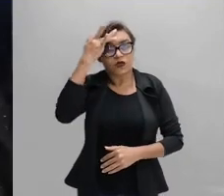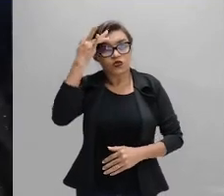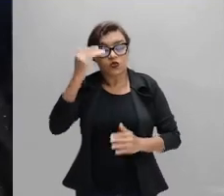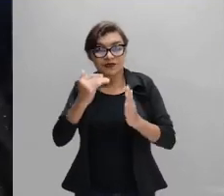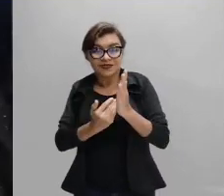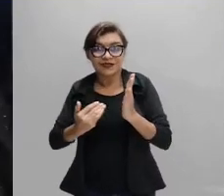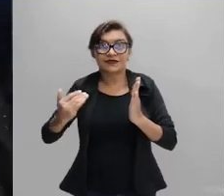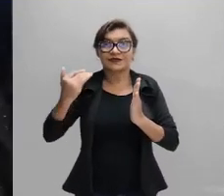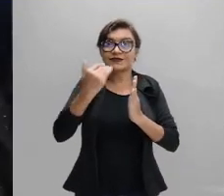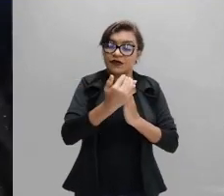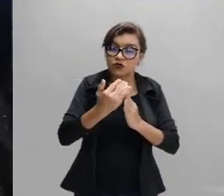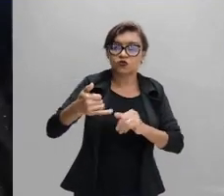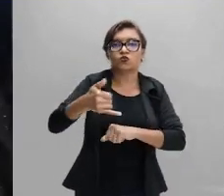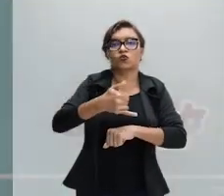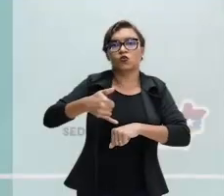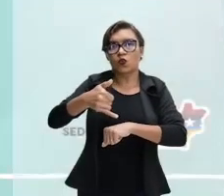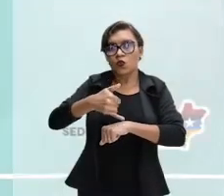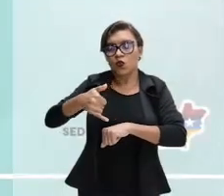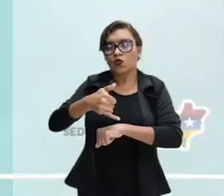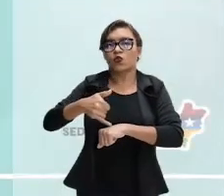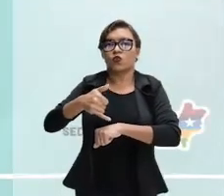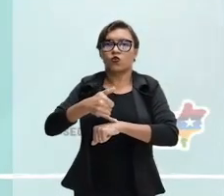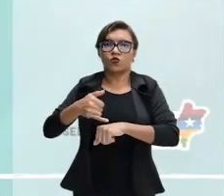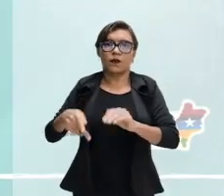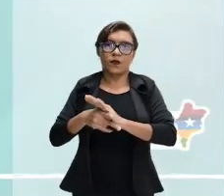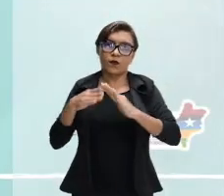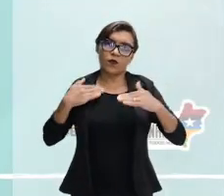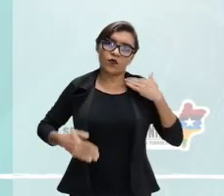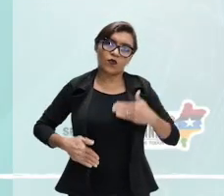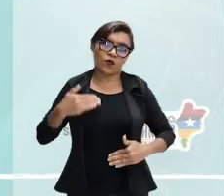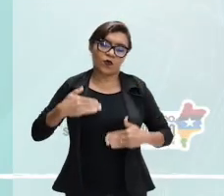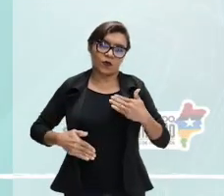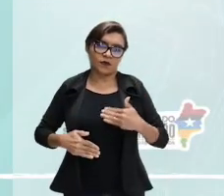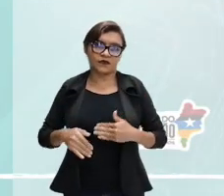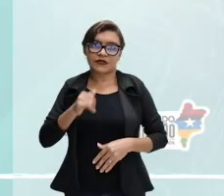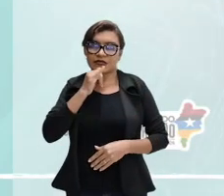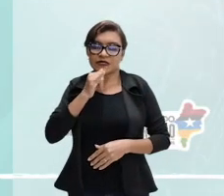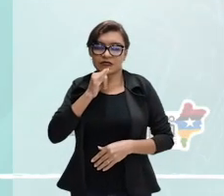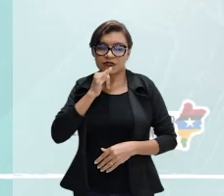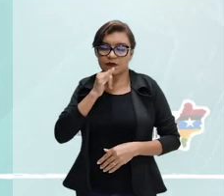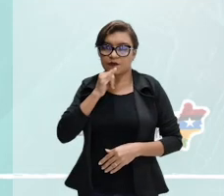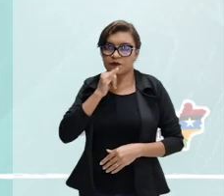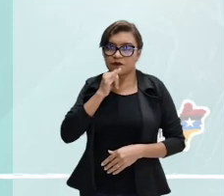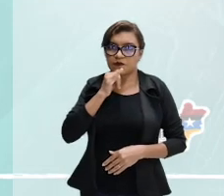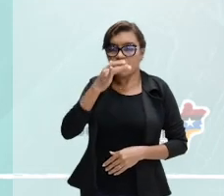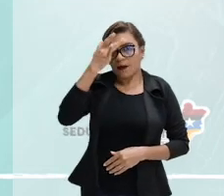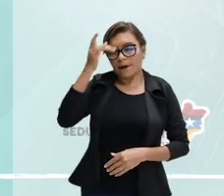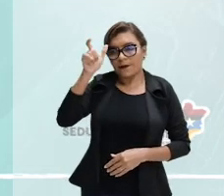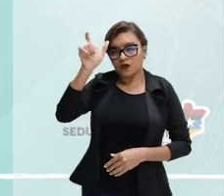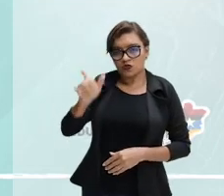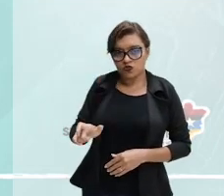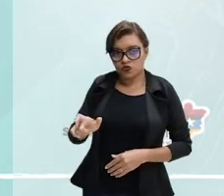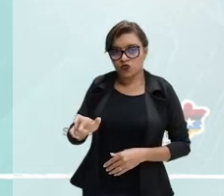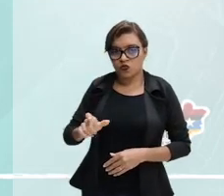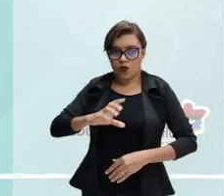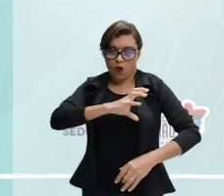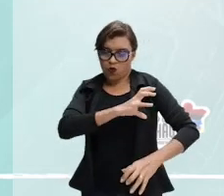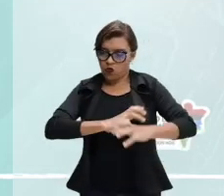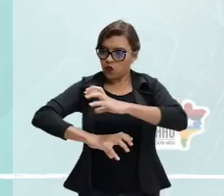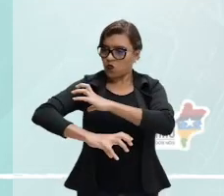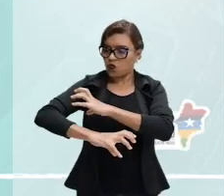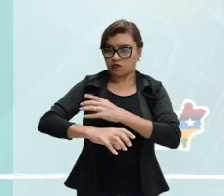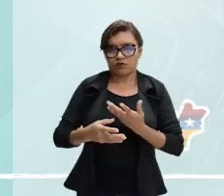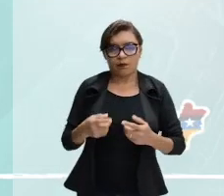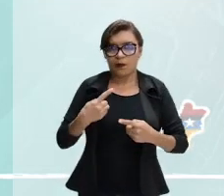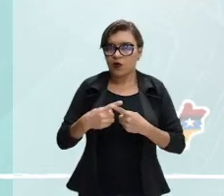de gordura, não excesso de peso. Tá aqui, ó, o homem musculoso, um atleta, o Goku. Por que ele não entra no